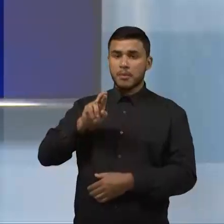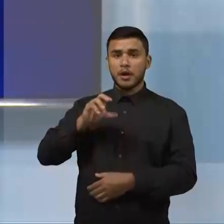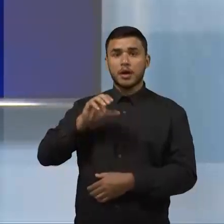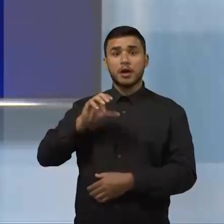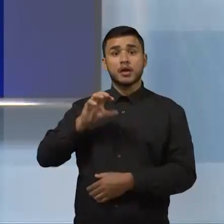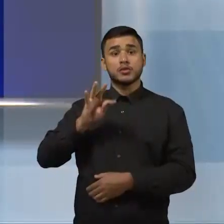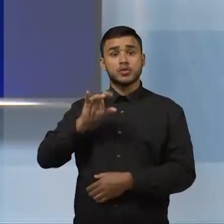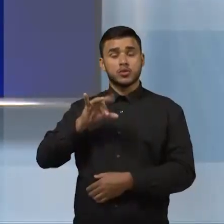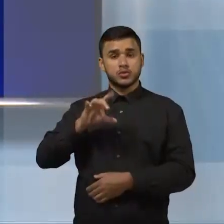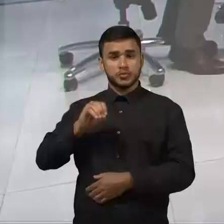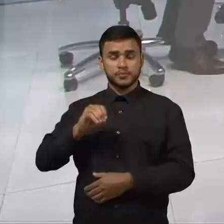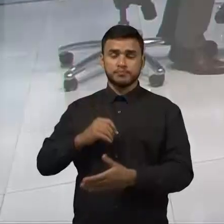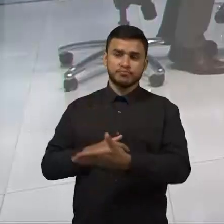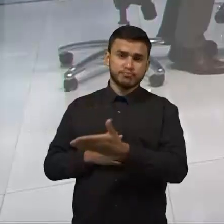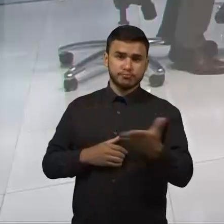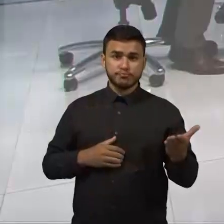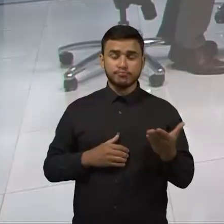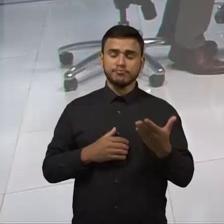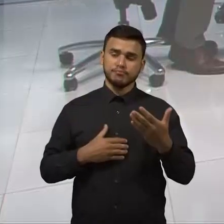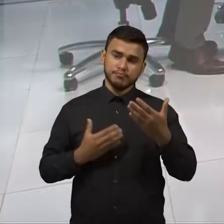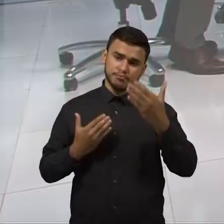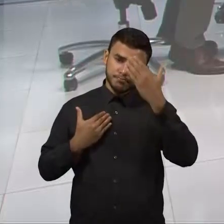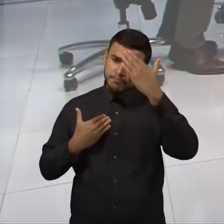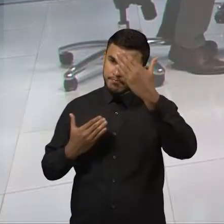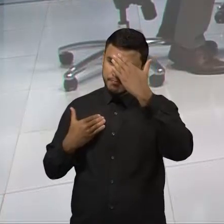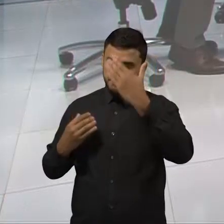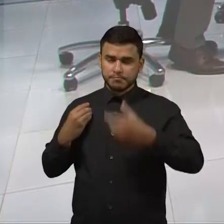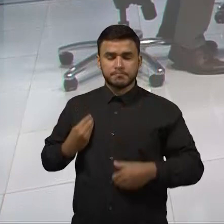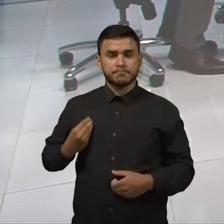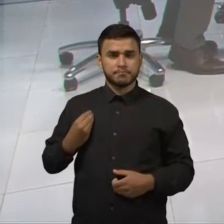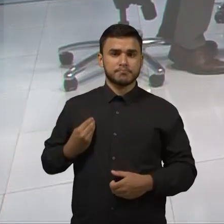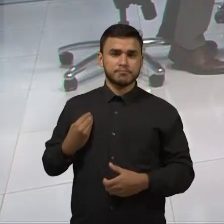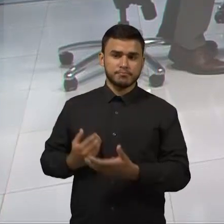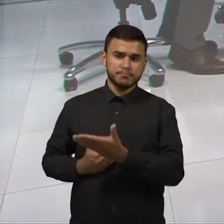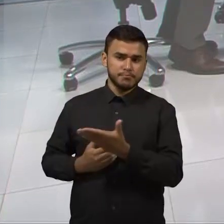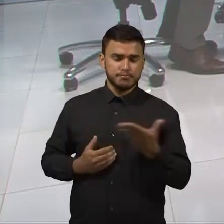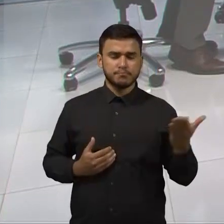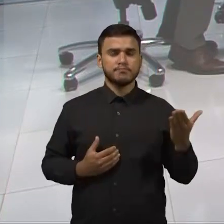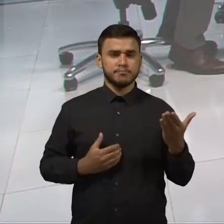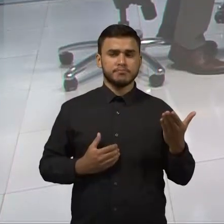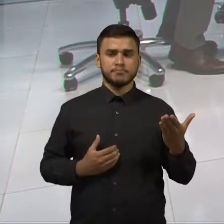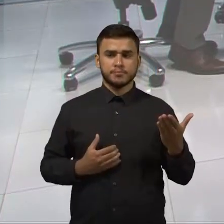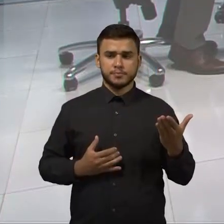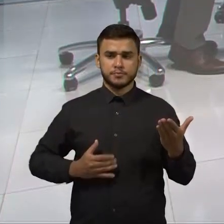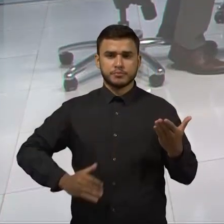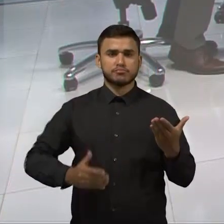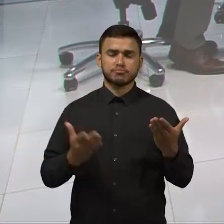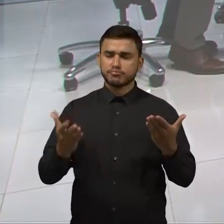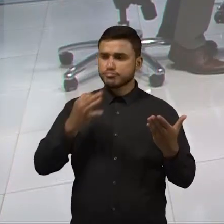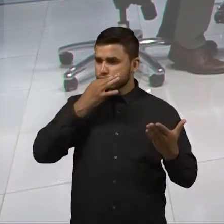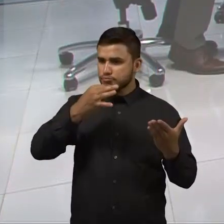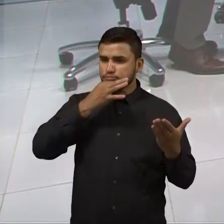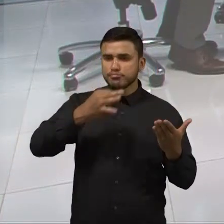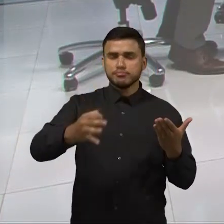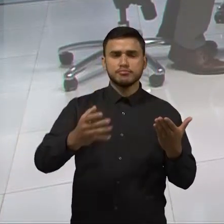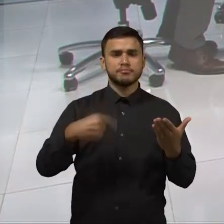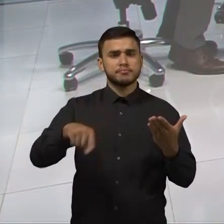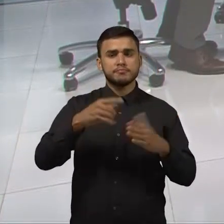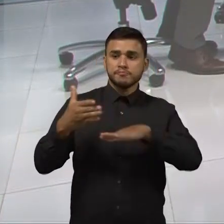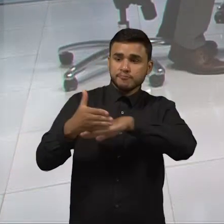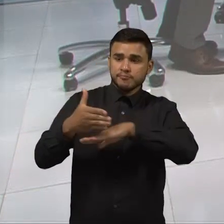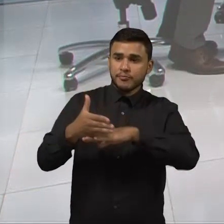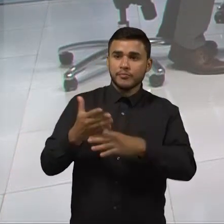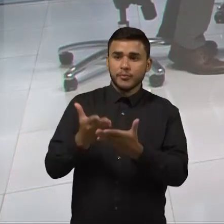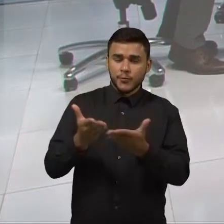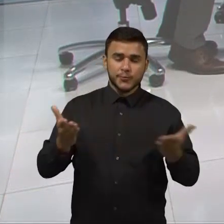Alverne. Quero, desde já, agradecê-los pela importante colaboração participando deste programa,